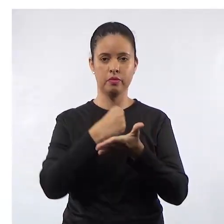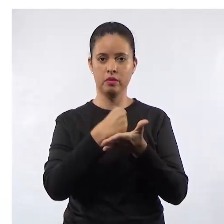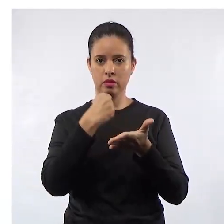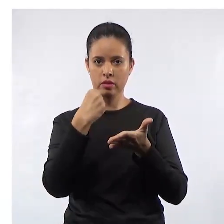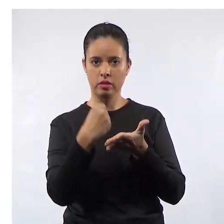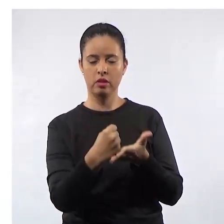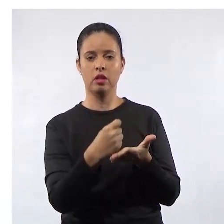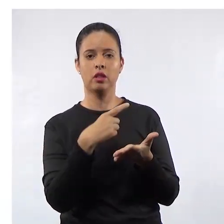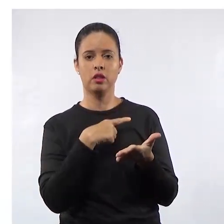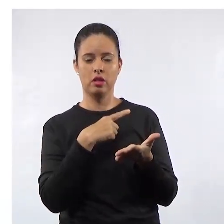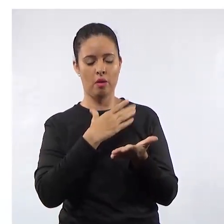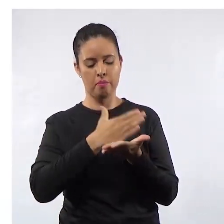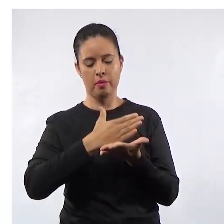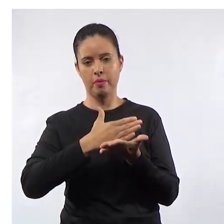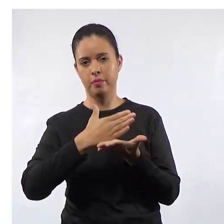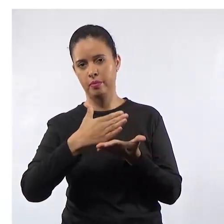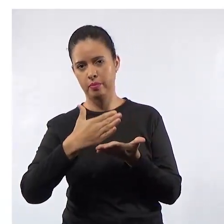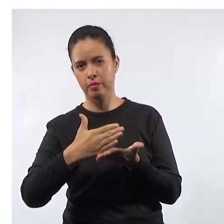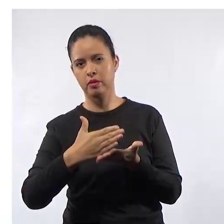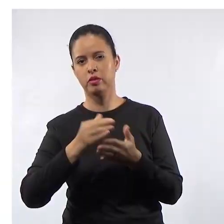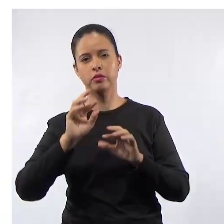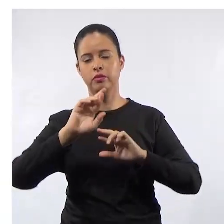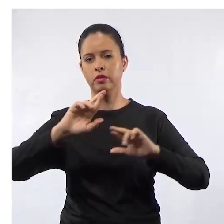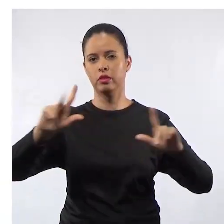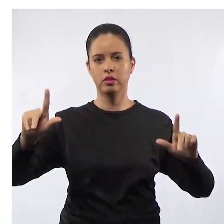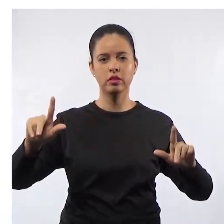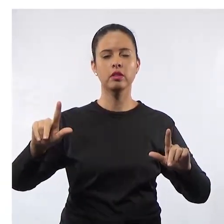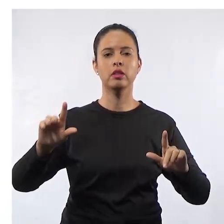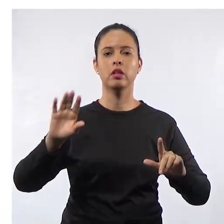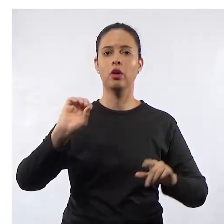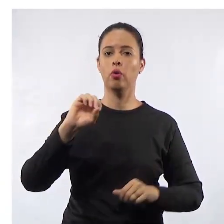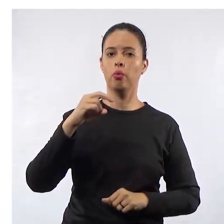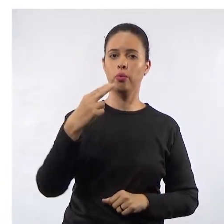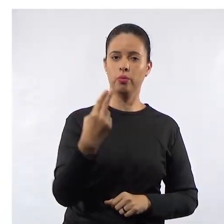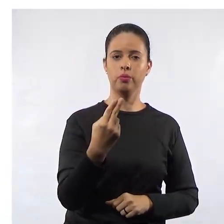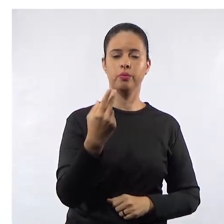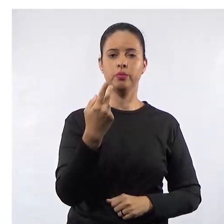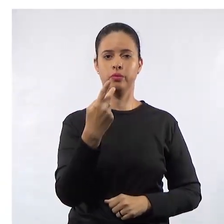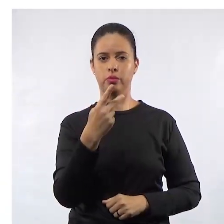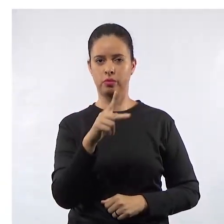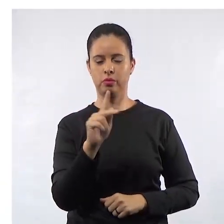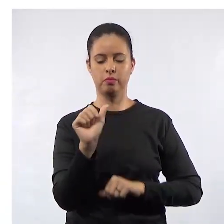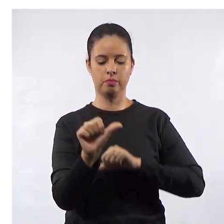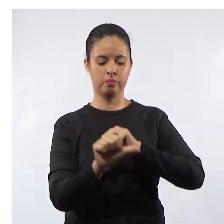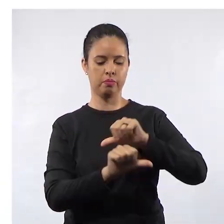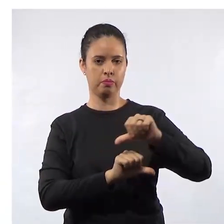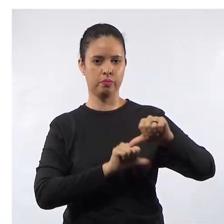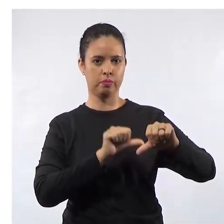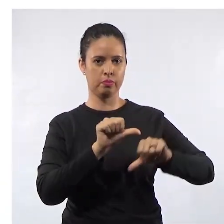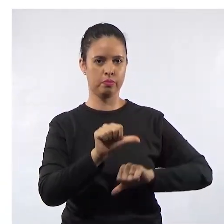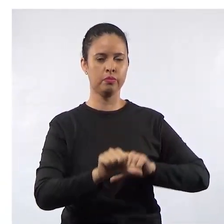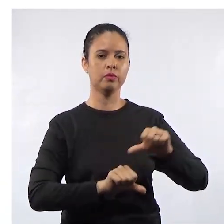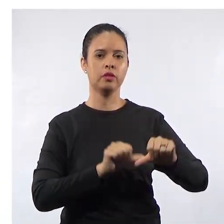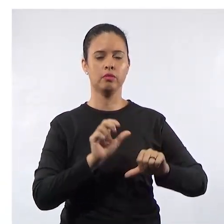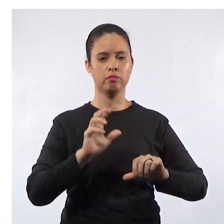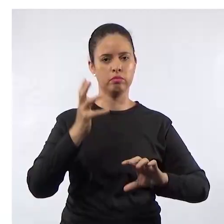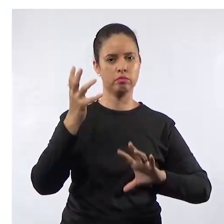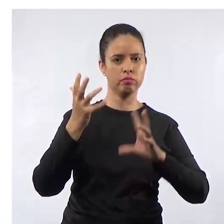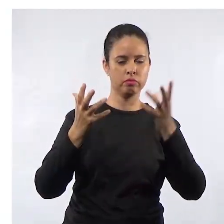modificação das cláusulas contratuais que estabeleçam prestações desproporcionais ou sua